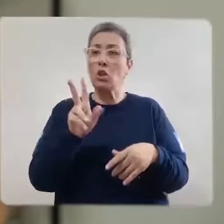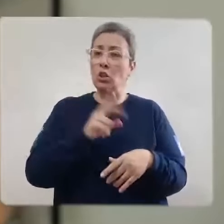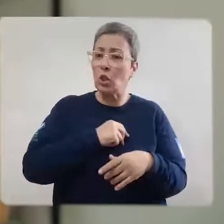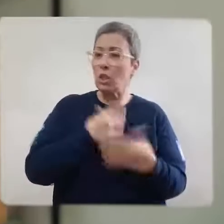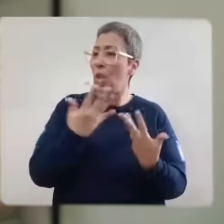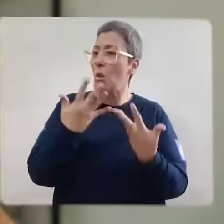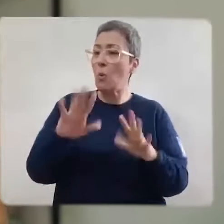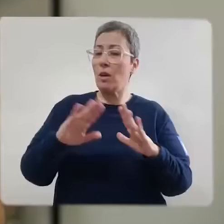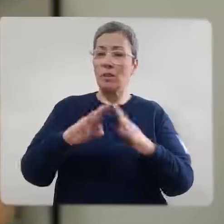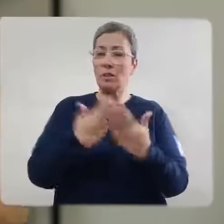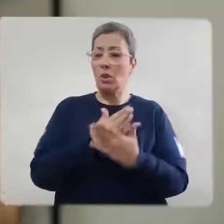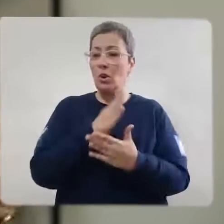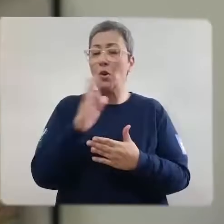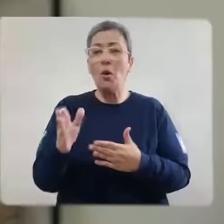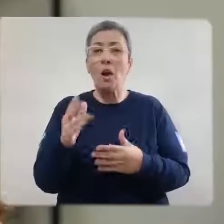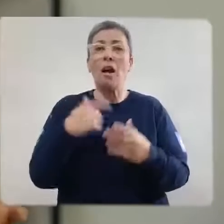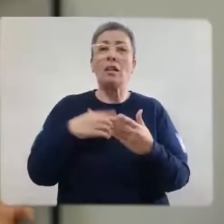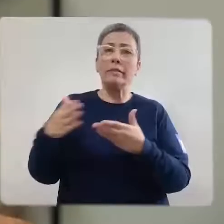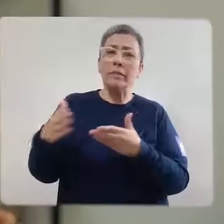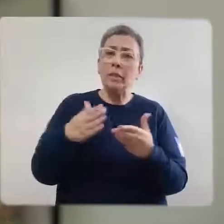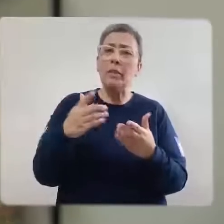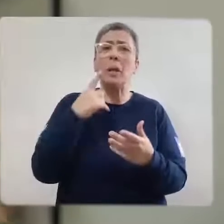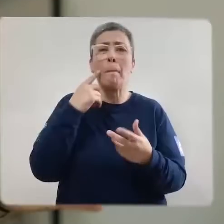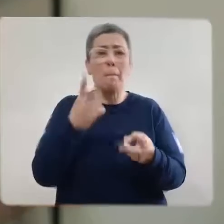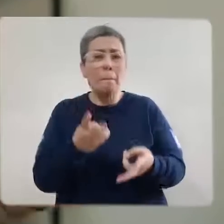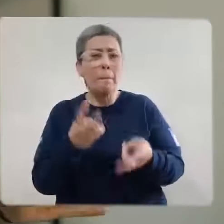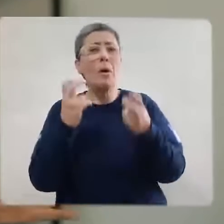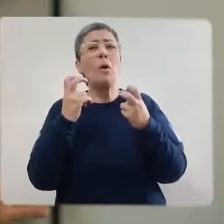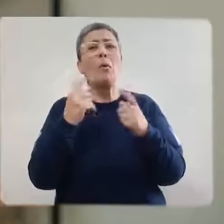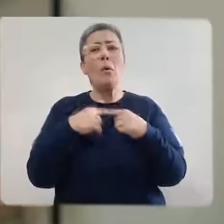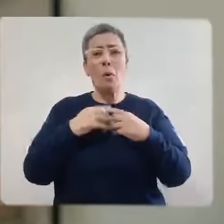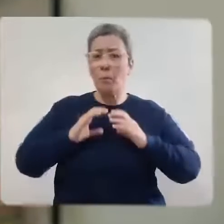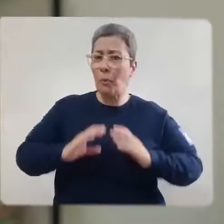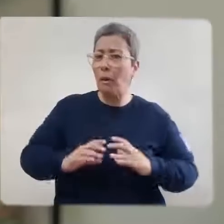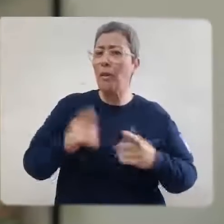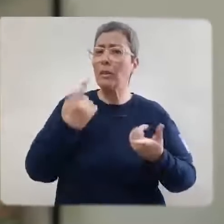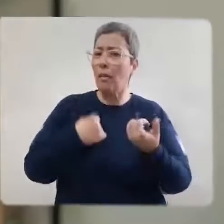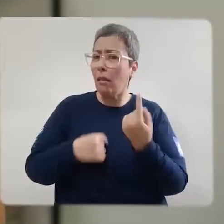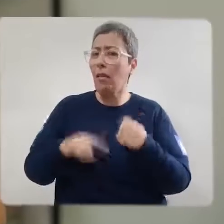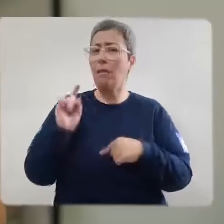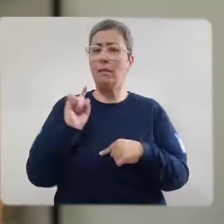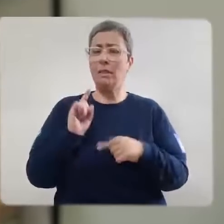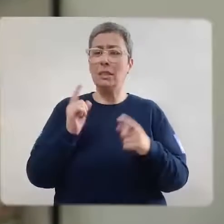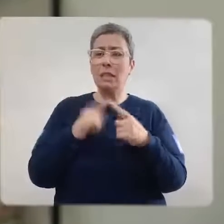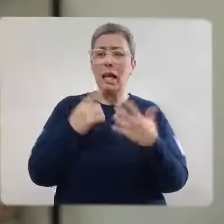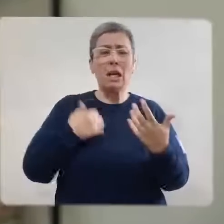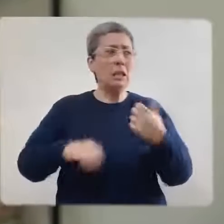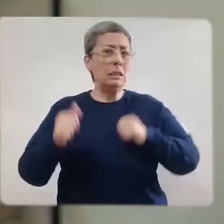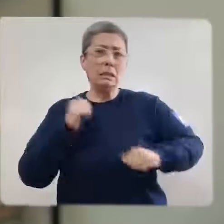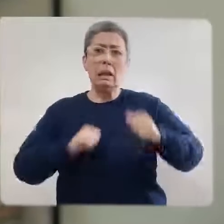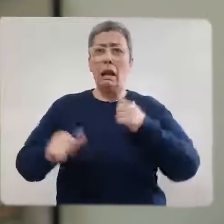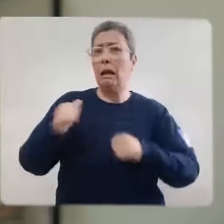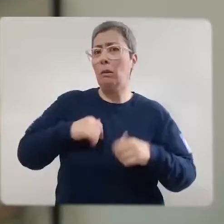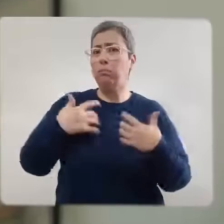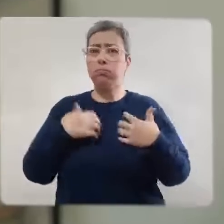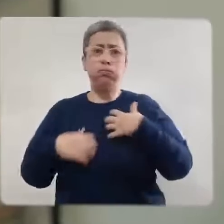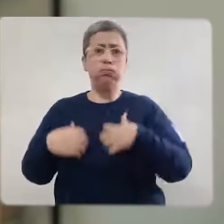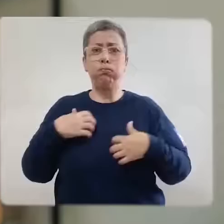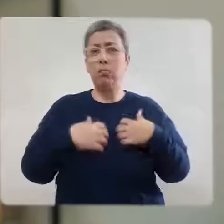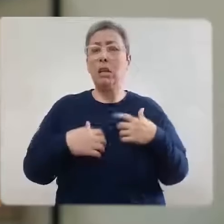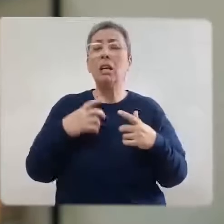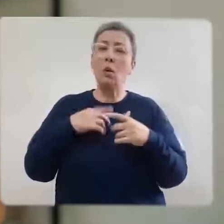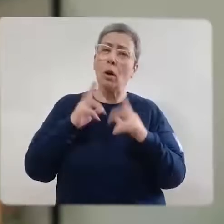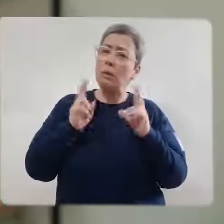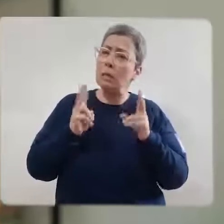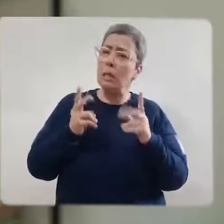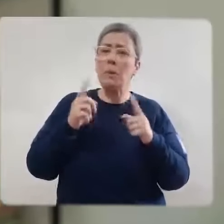falar assim, nossa, ele não queria ir para a escola, já desde o caminho ele já apresentou essa desorganização, ele está muito agitado hoje.